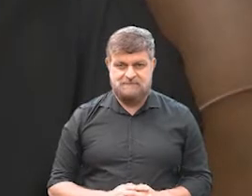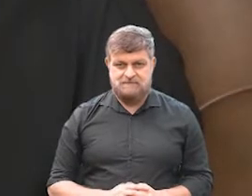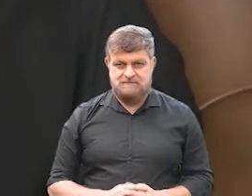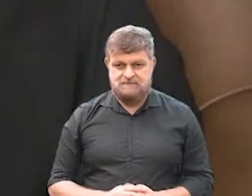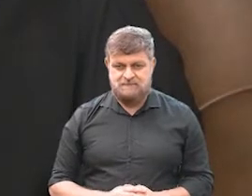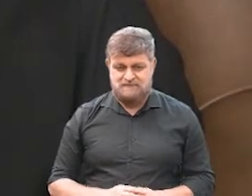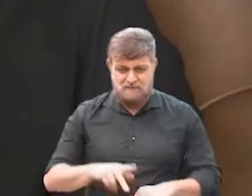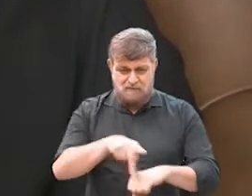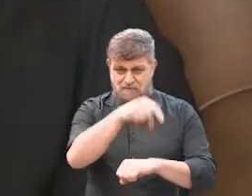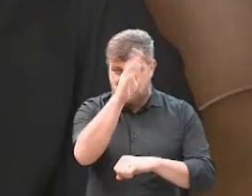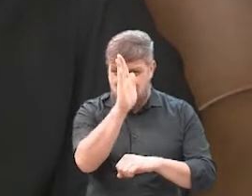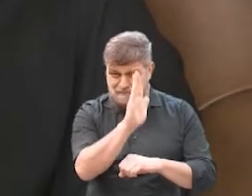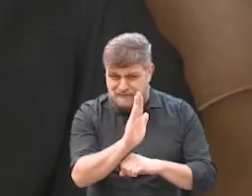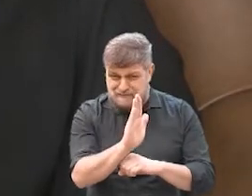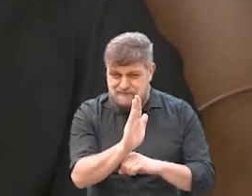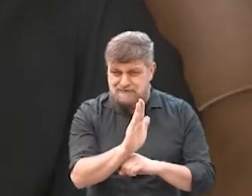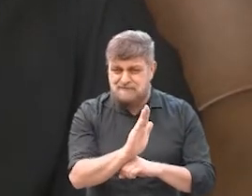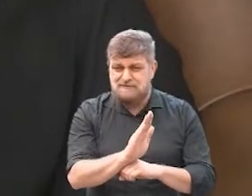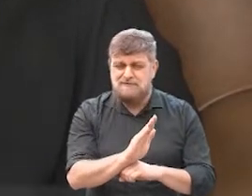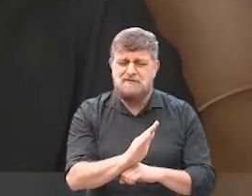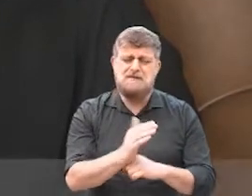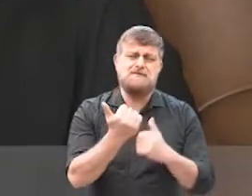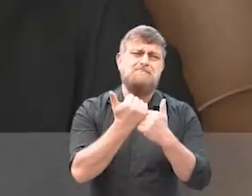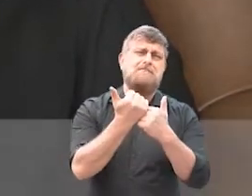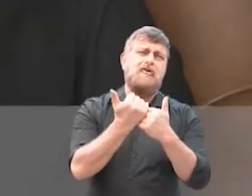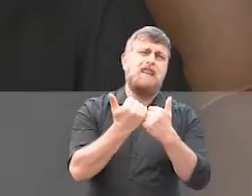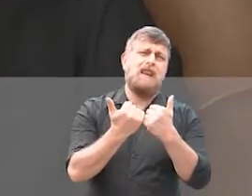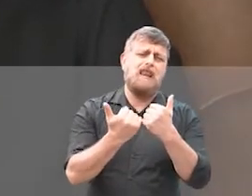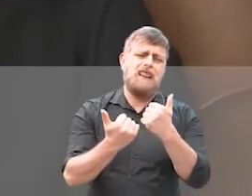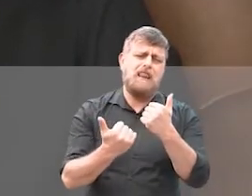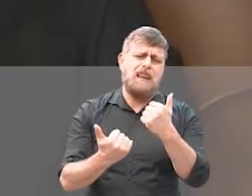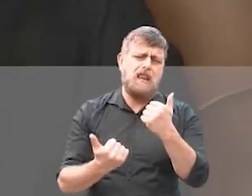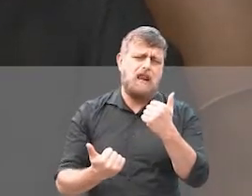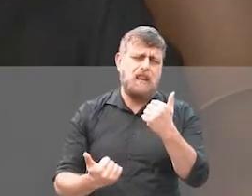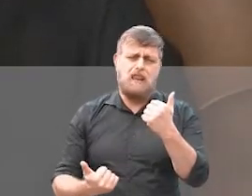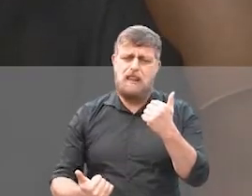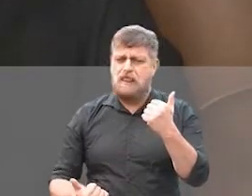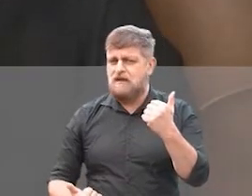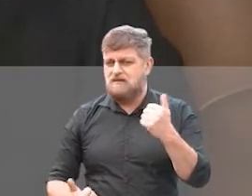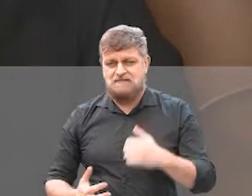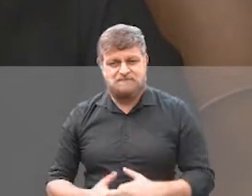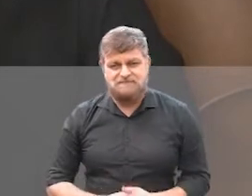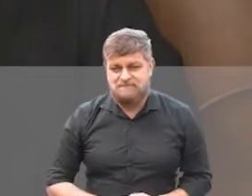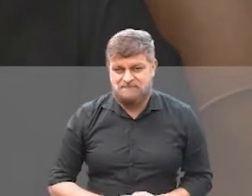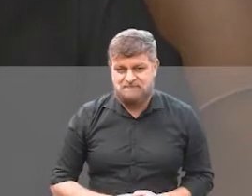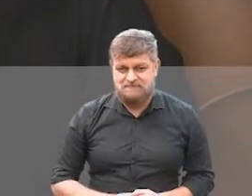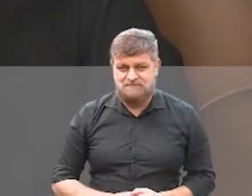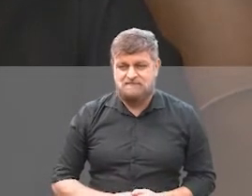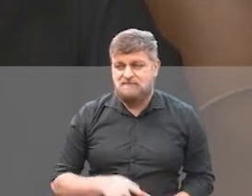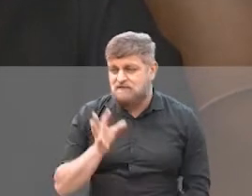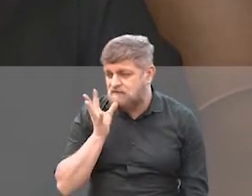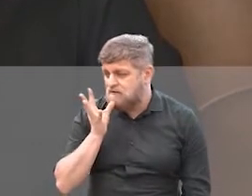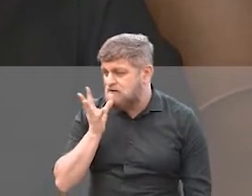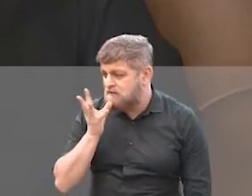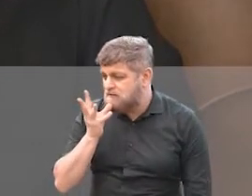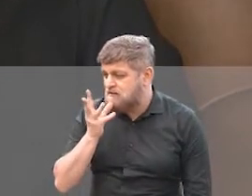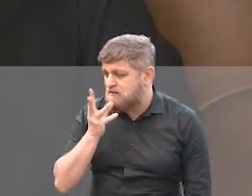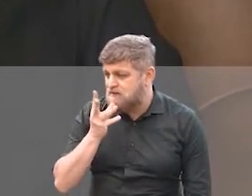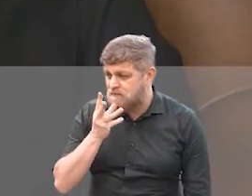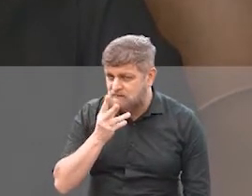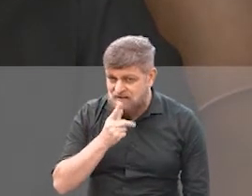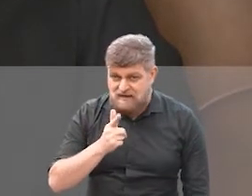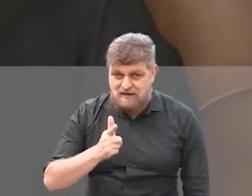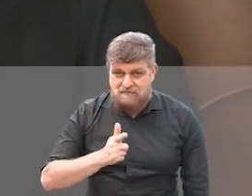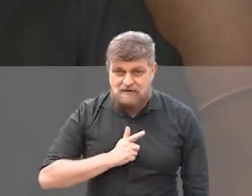O Estado brasileiro está há muitos anos luz de lentidão para cumprir o